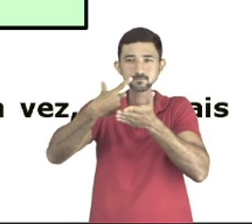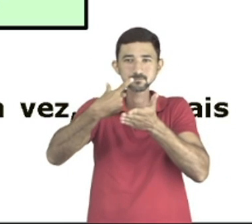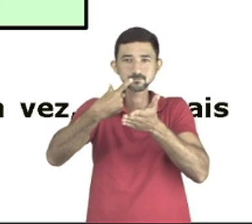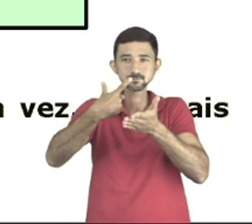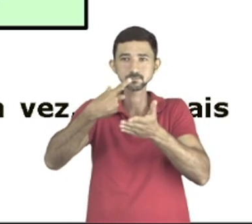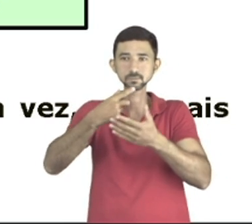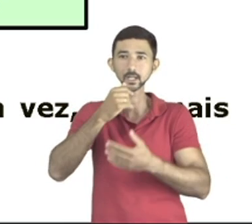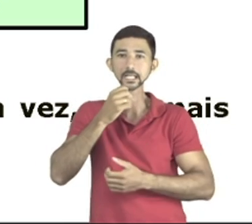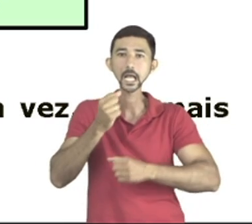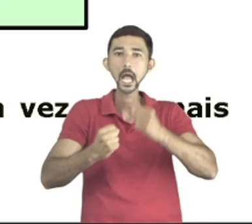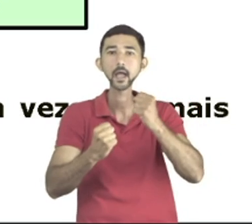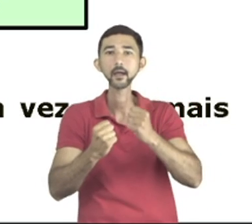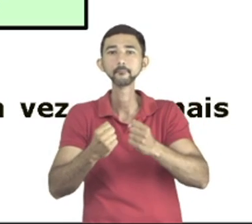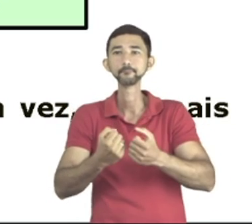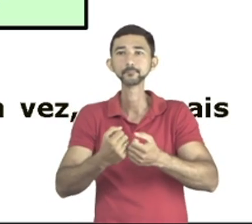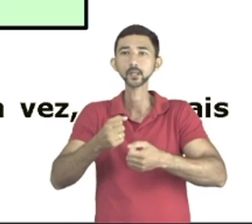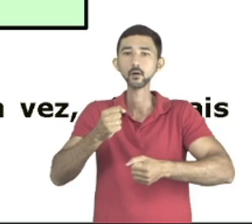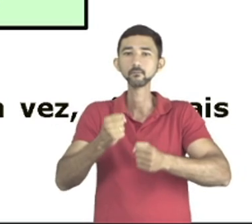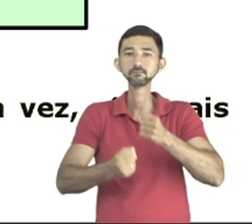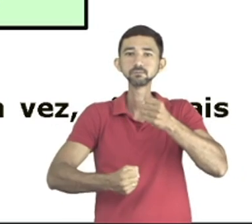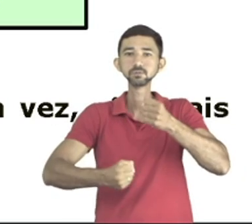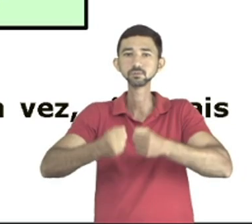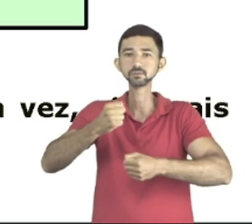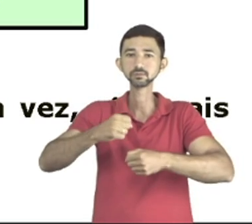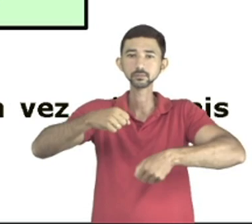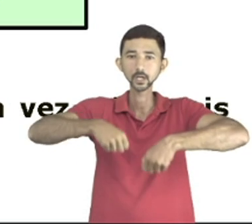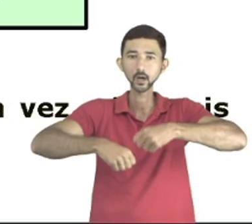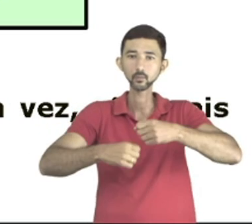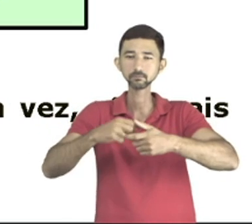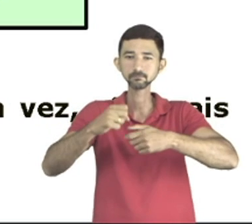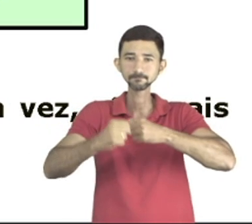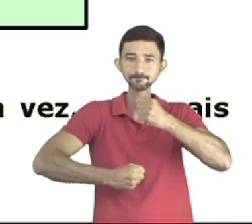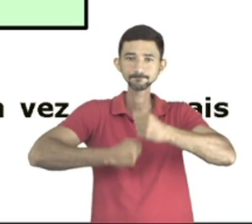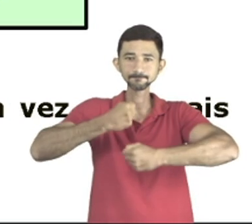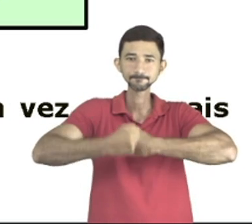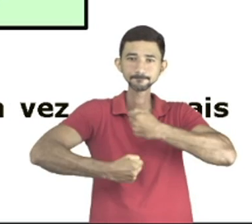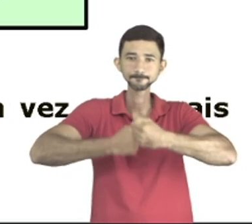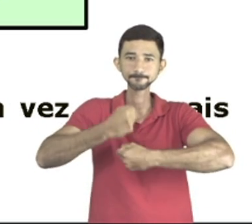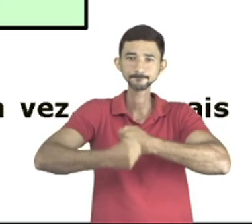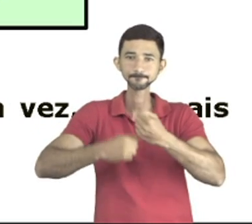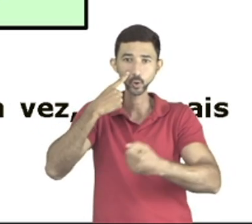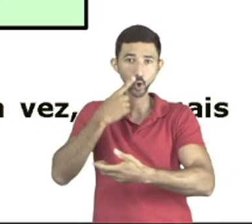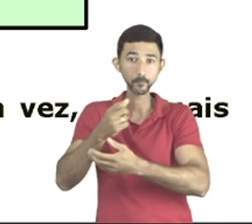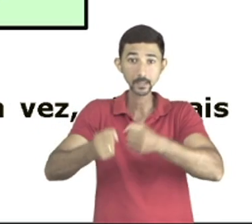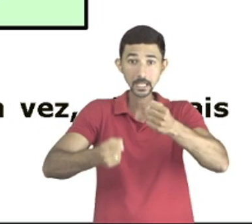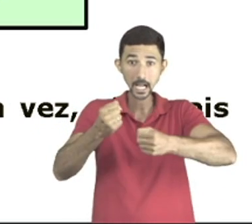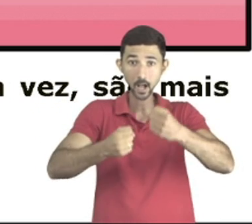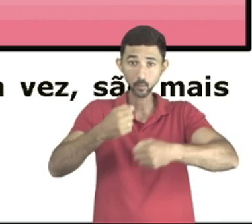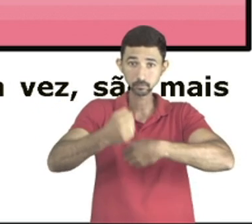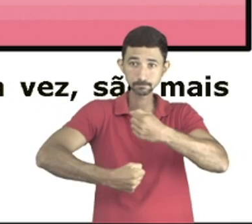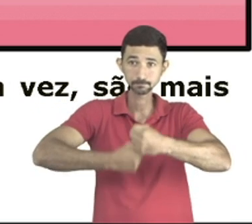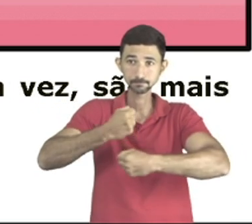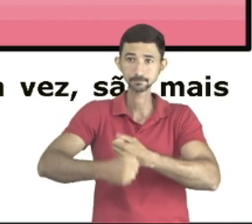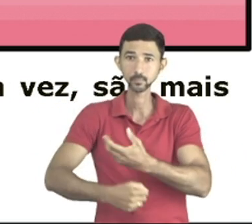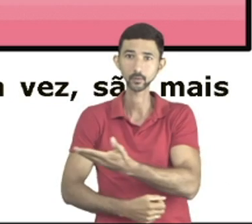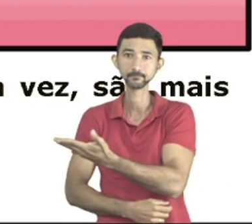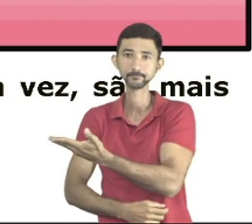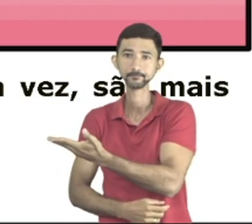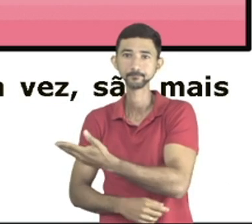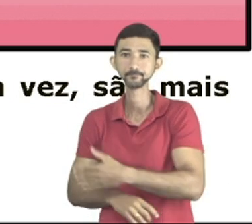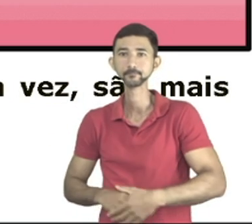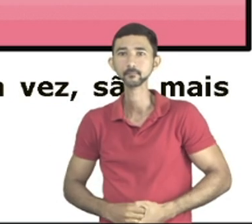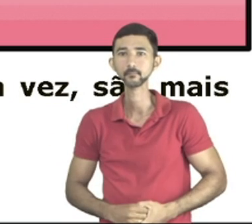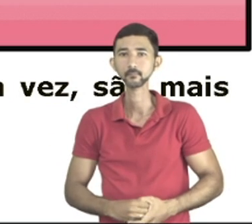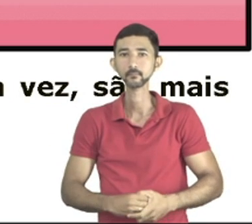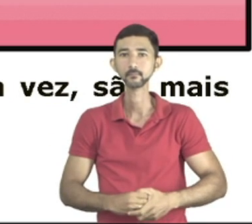aí o pistão, quando recebe gasolina, a gasolina é comprimida para que possa movimentar o carro. Continuando no nosso slide,